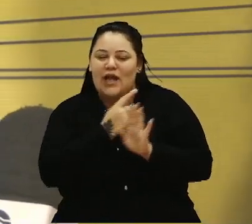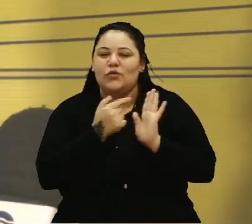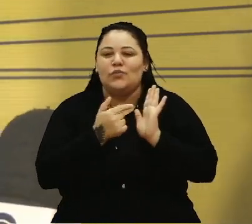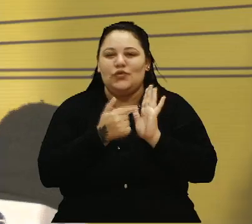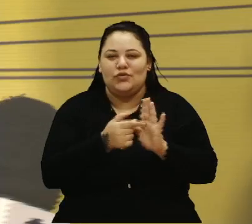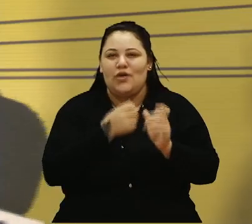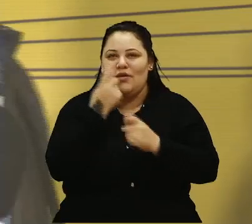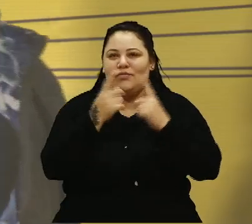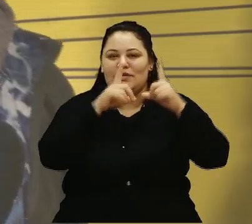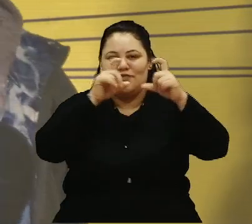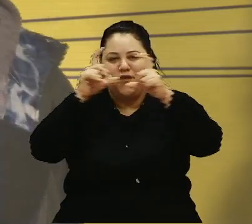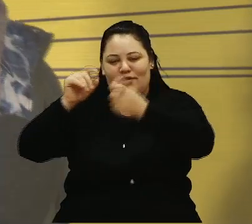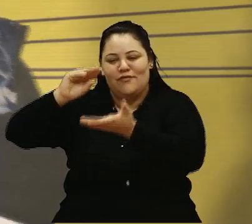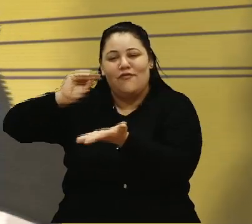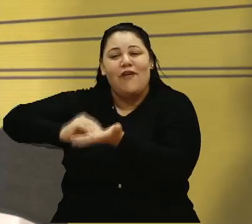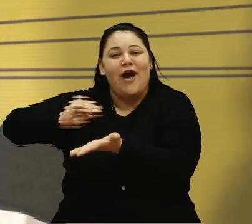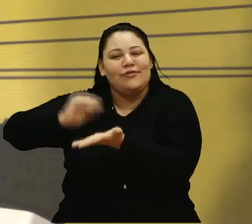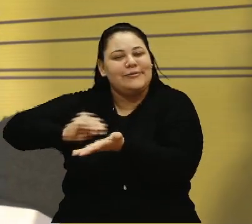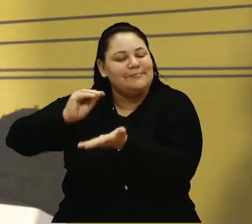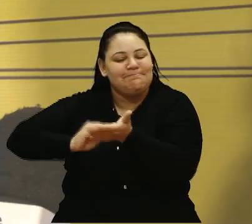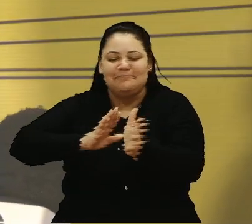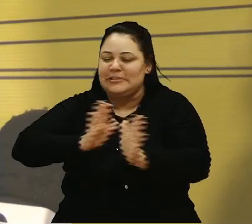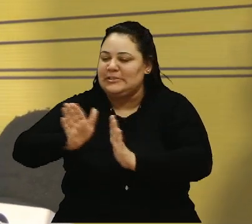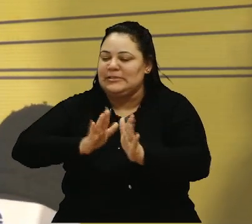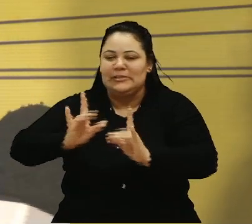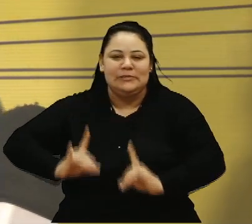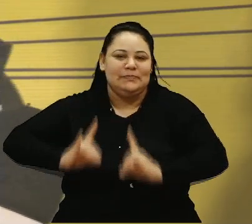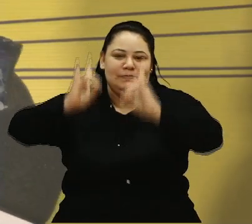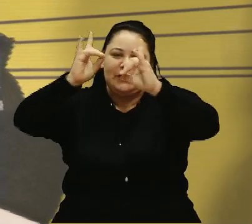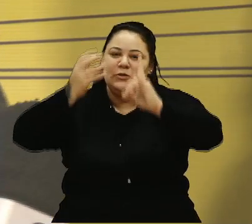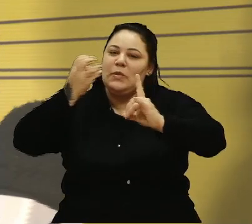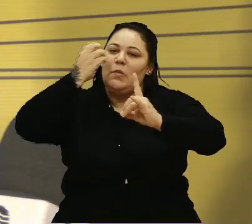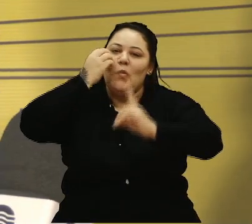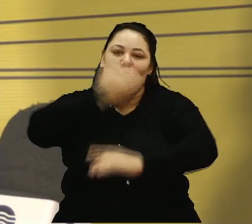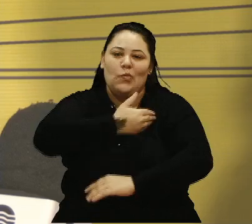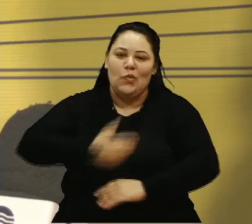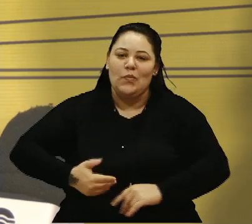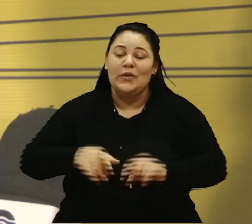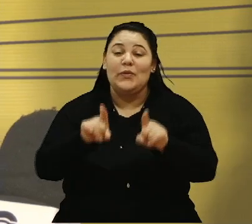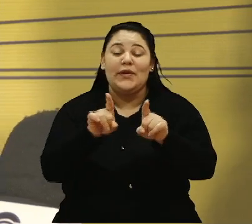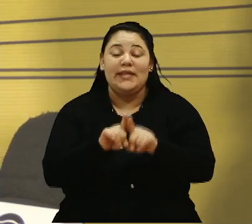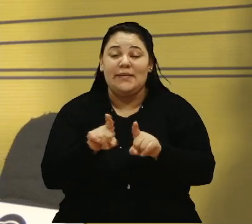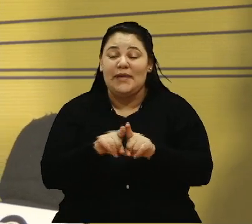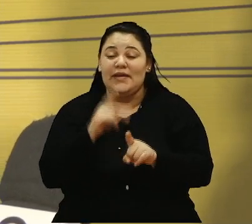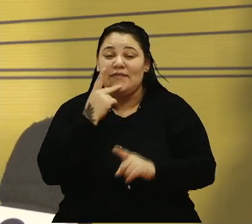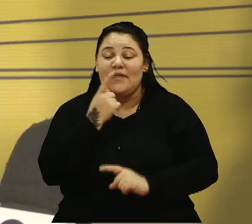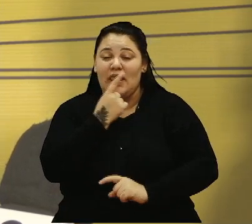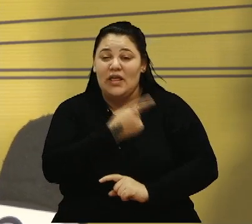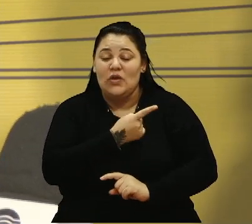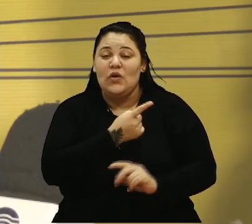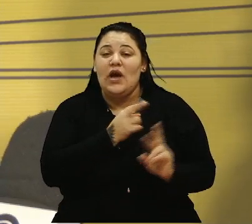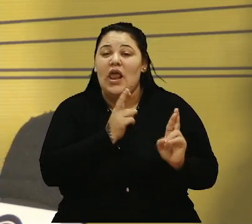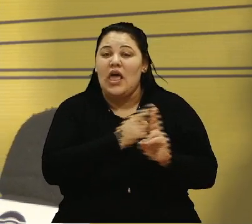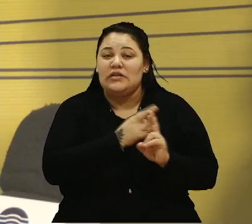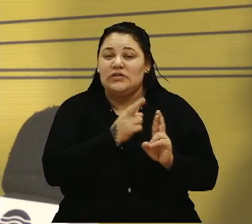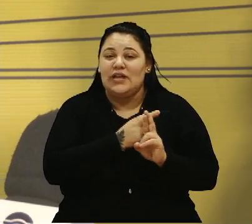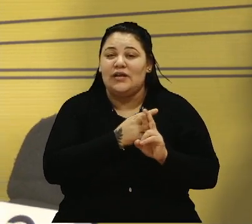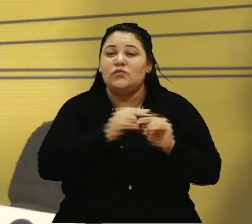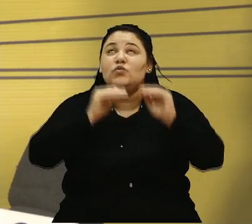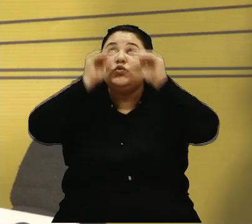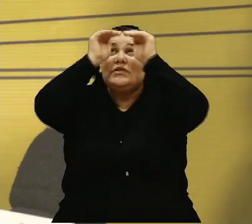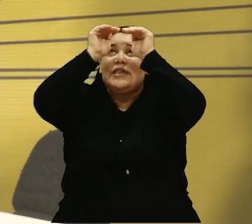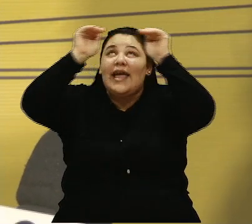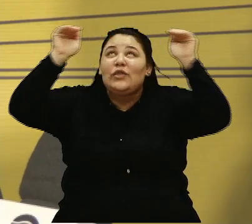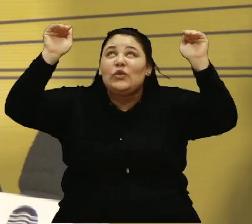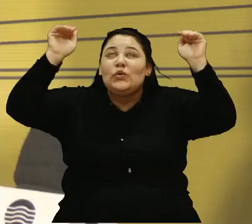de falta de acessibilidade a esse prédio público e também a questão, vereadora, de o teto, o telhado,